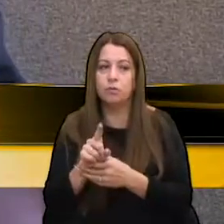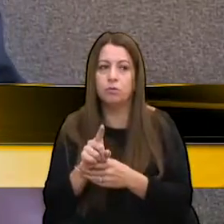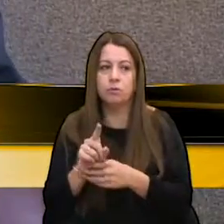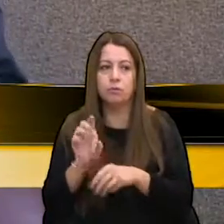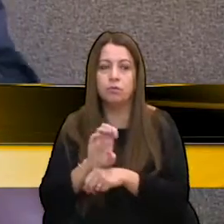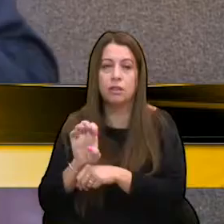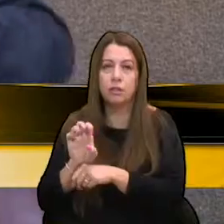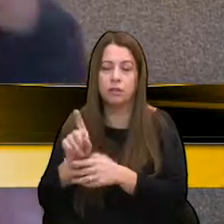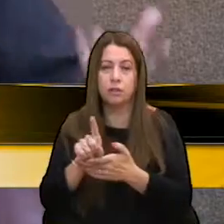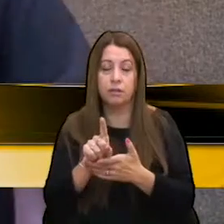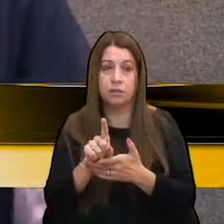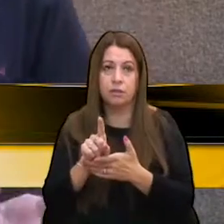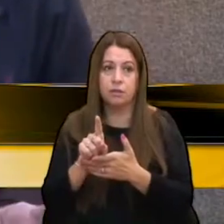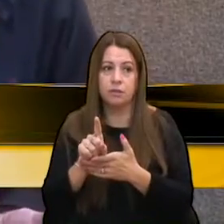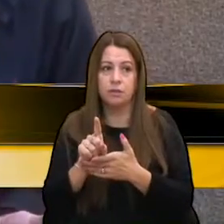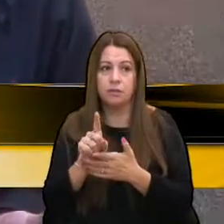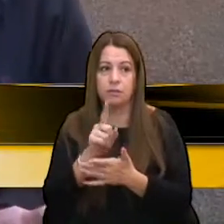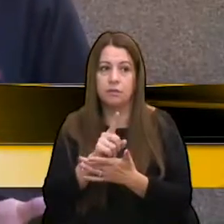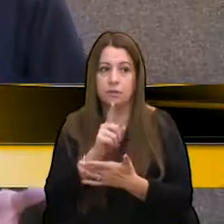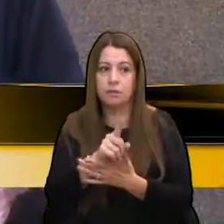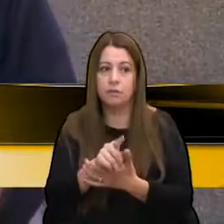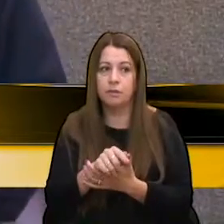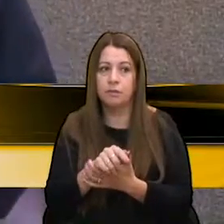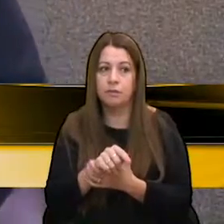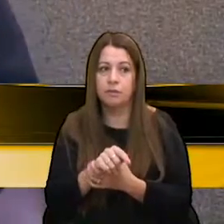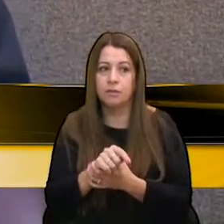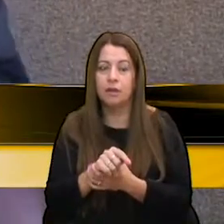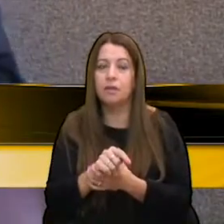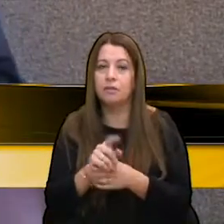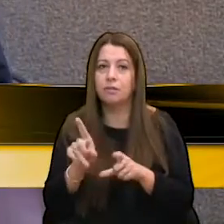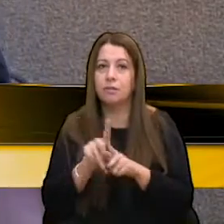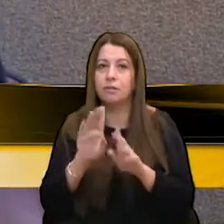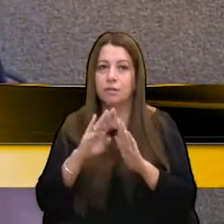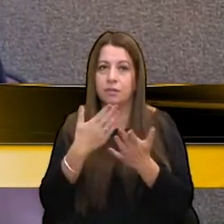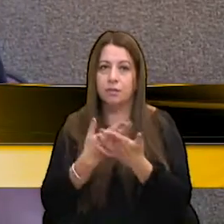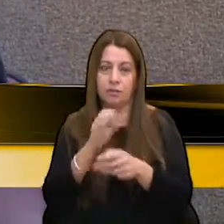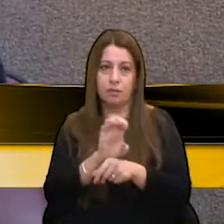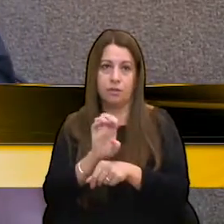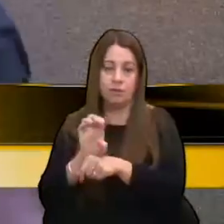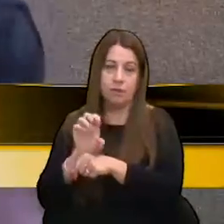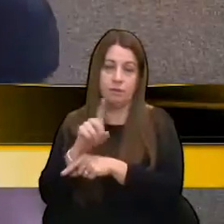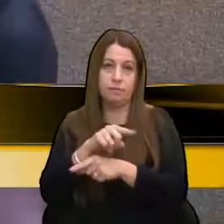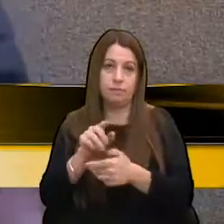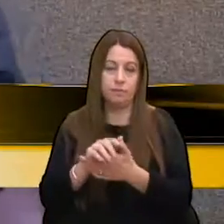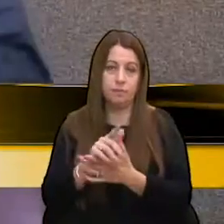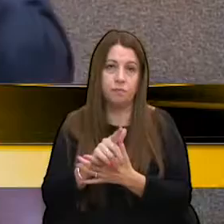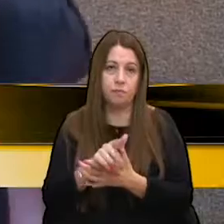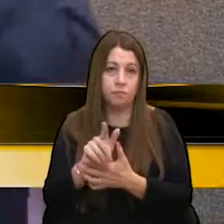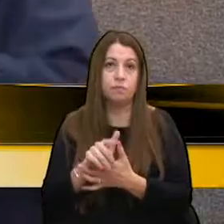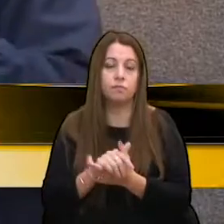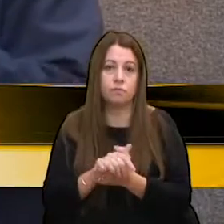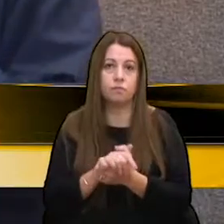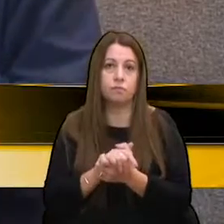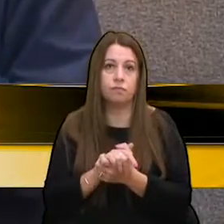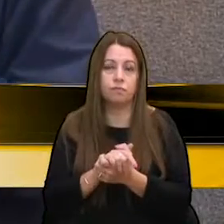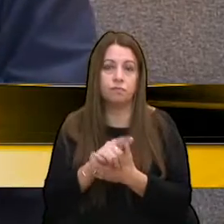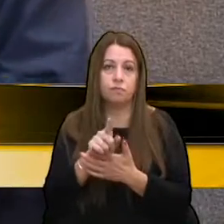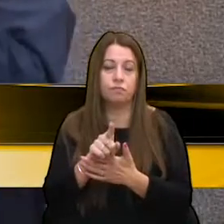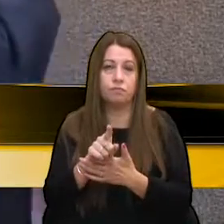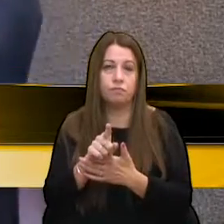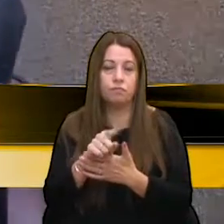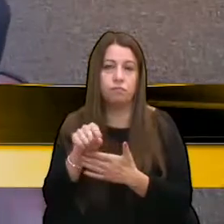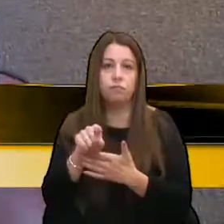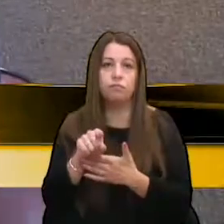Elas podem doar um laboratório para as escolas estaduais. E o que caberia ao